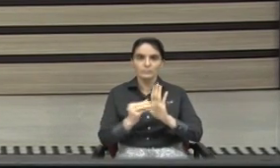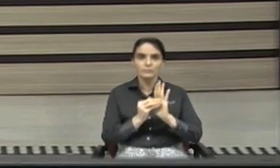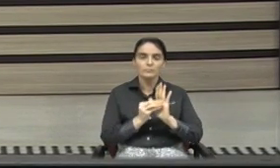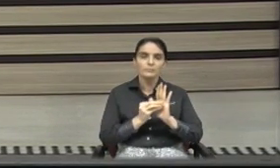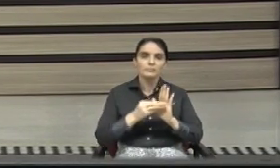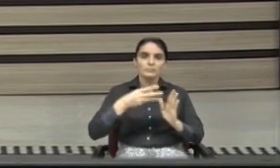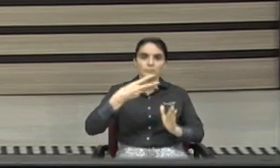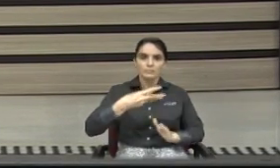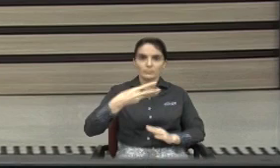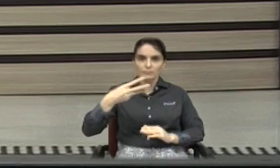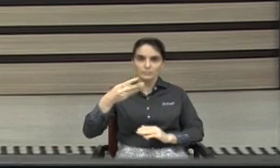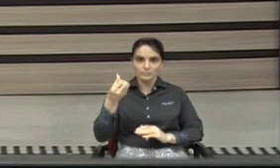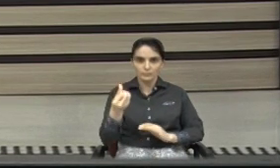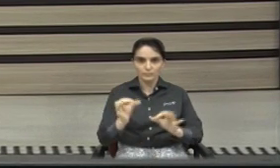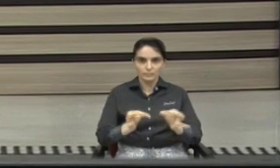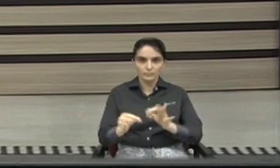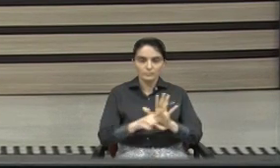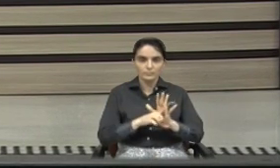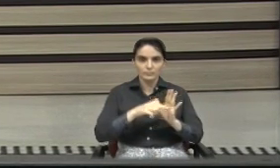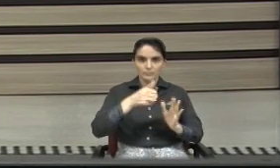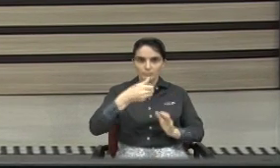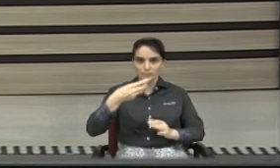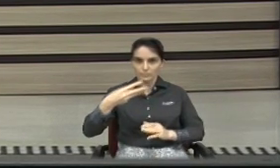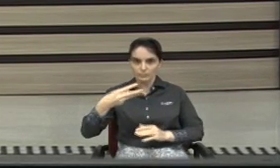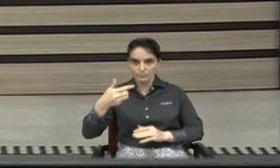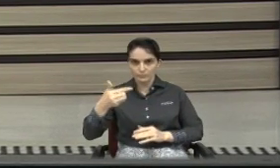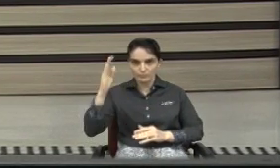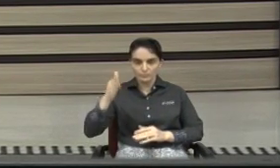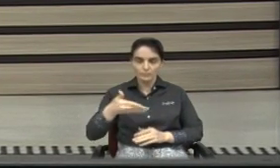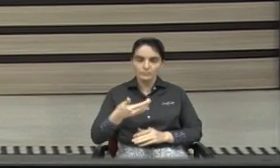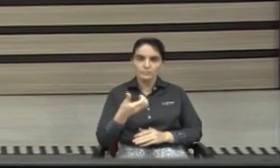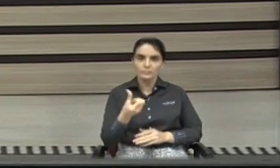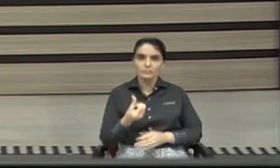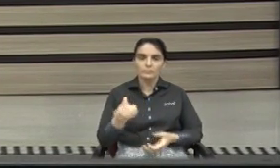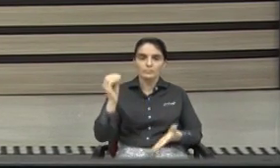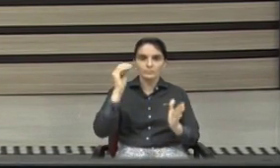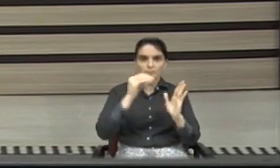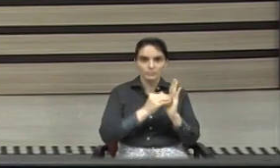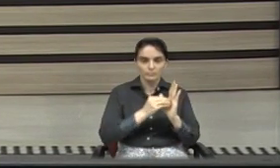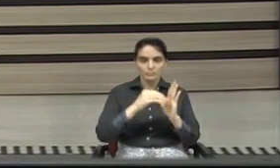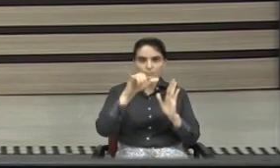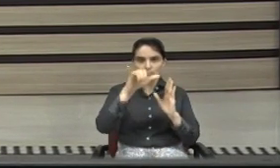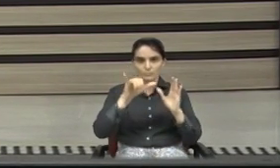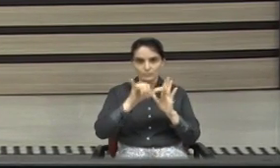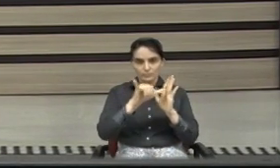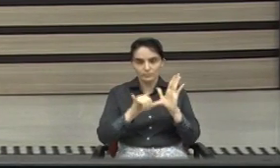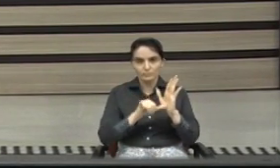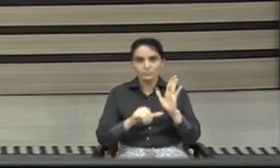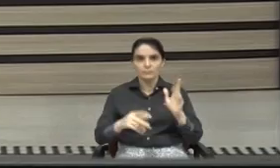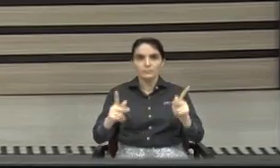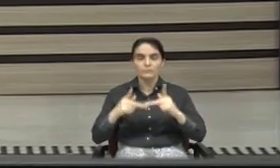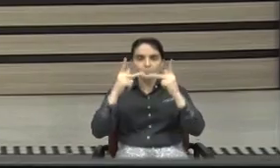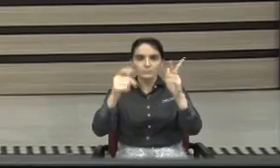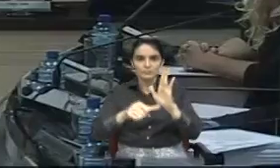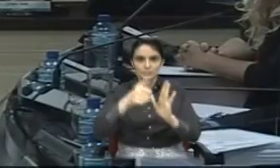Emenda 336 ao projeto de lei 132/2016. Acrescenta um inciso no parágrafo 1º ao projeto de lei